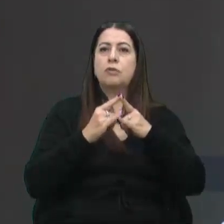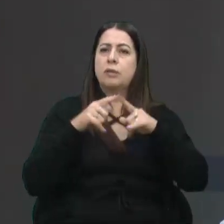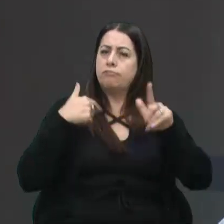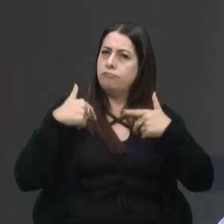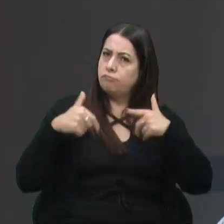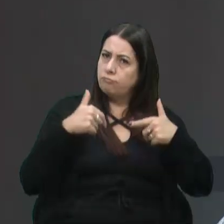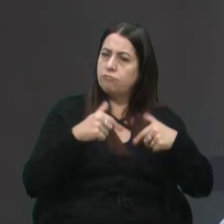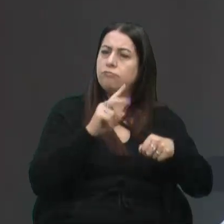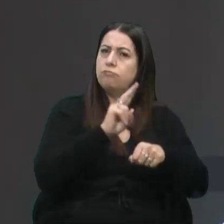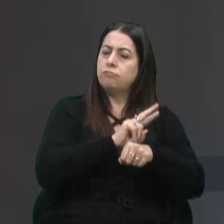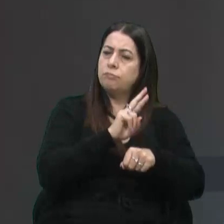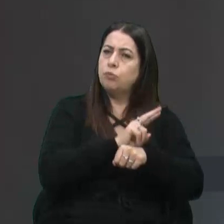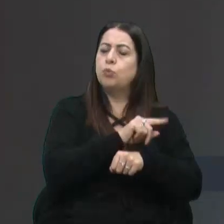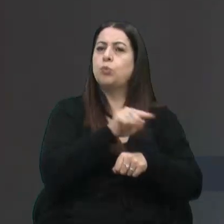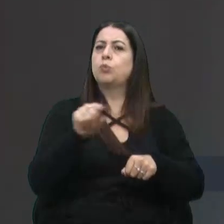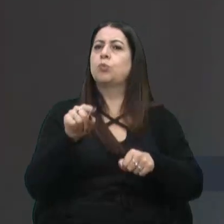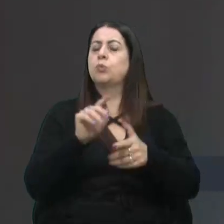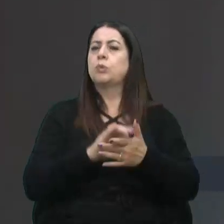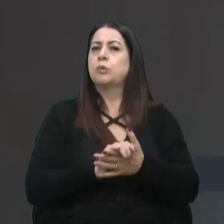trabalho aí